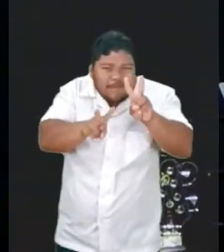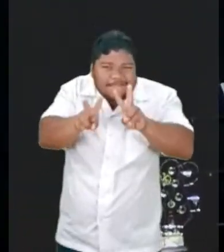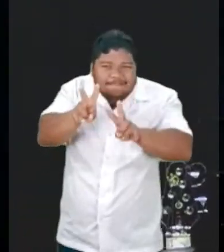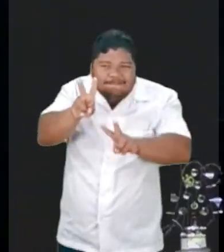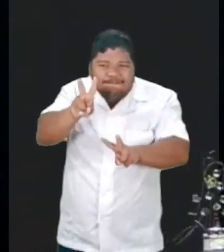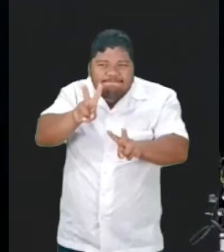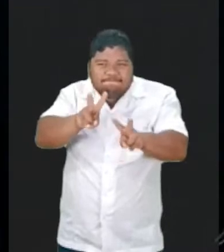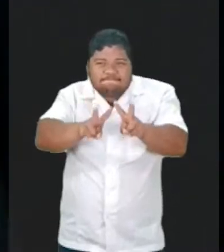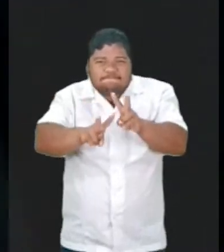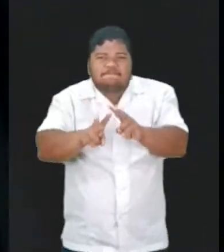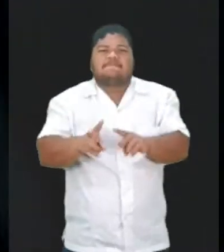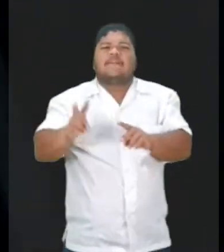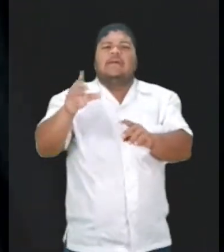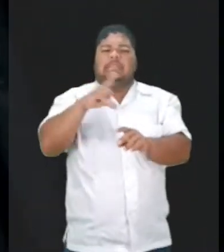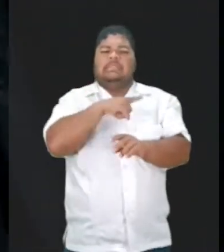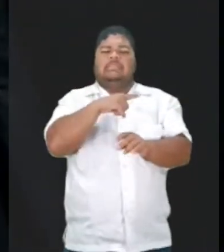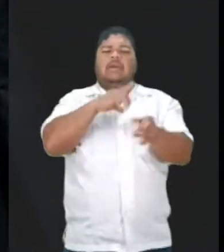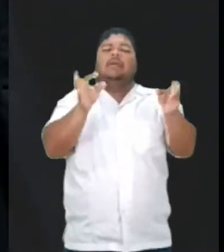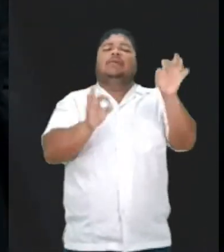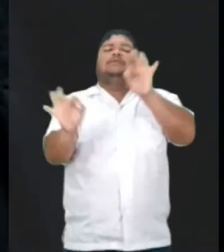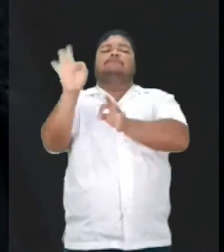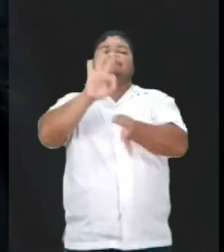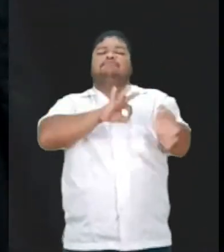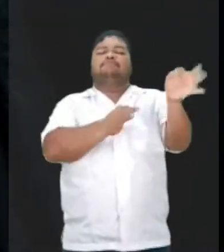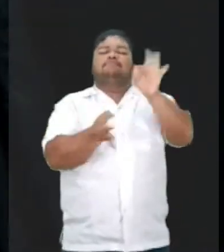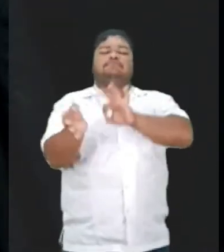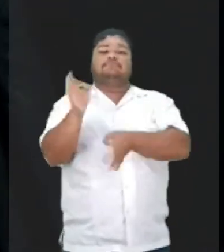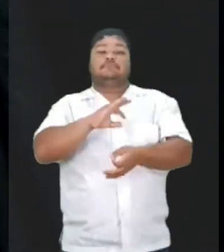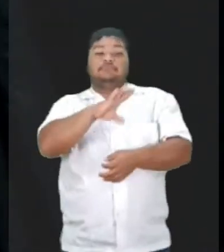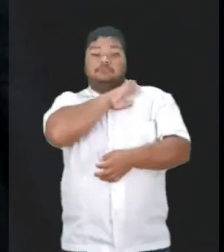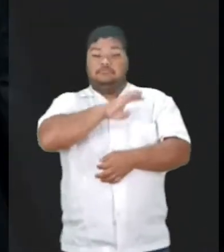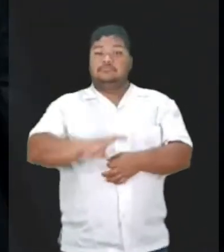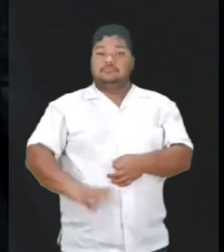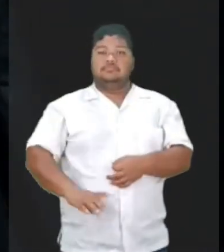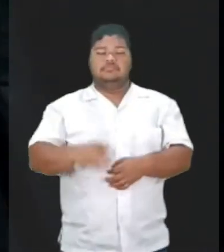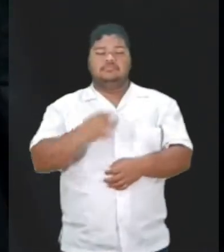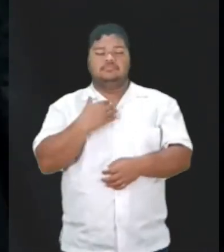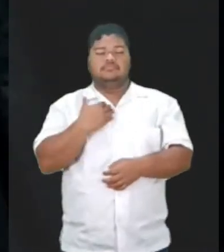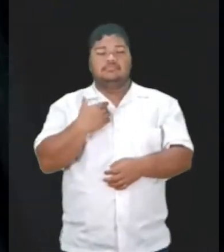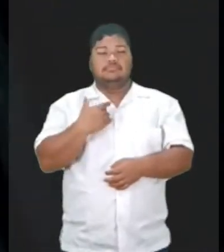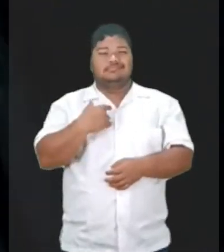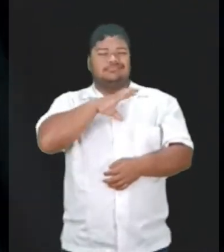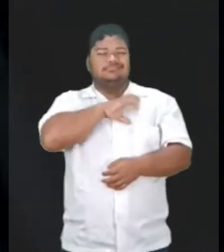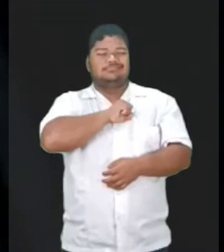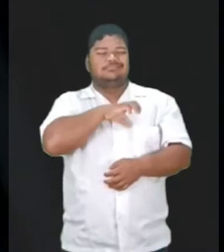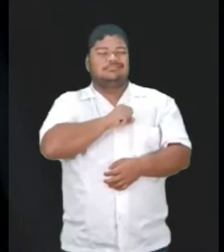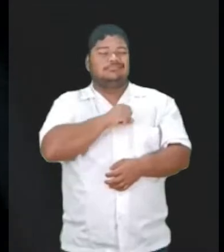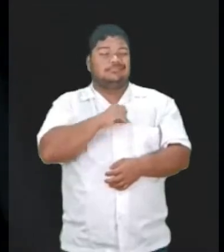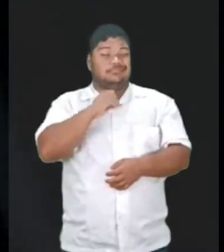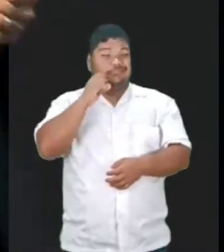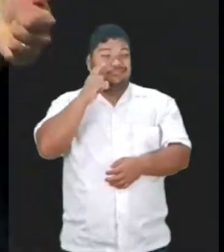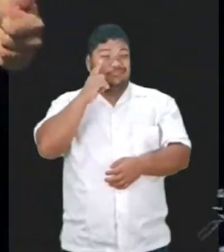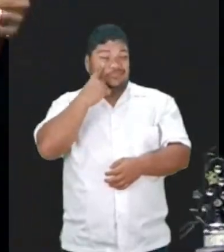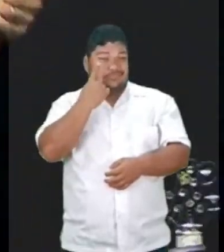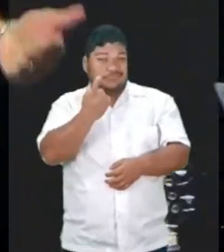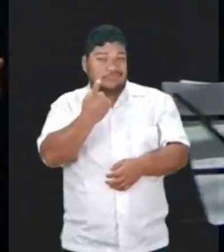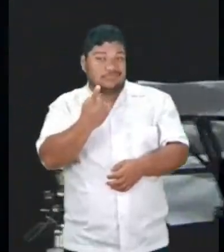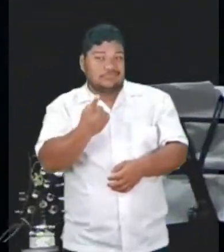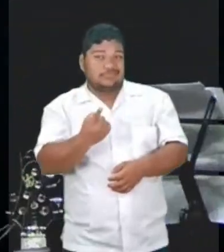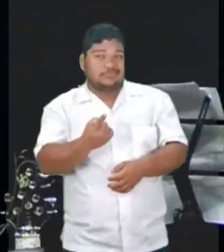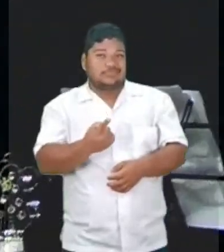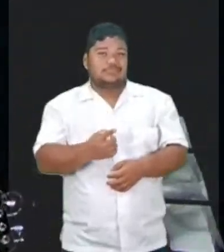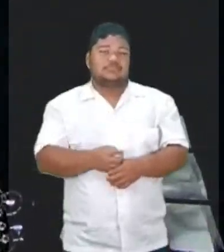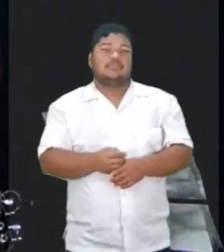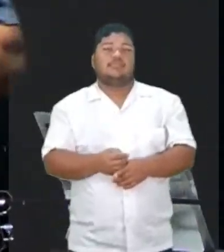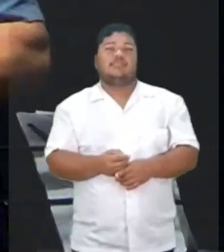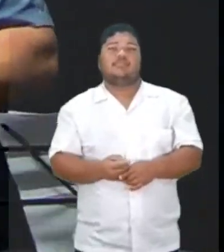tem um cientista cristão que eu sigo, eu gosto de assistir entrevista em podcast